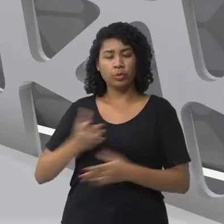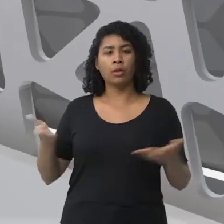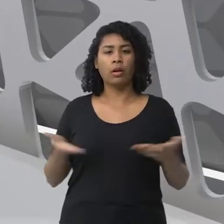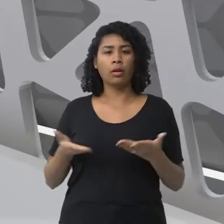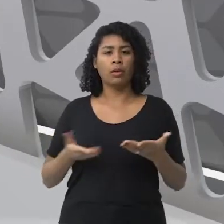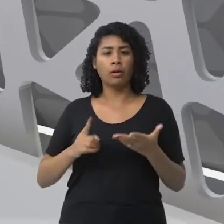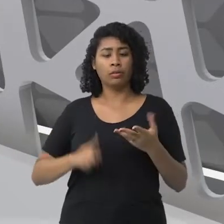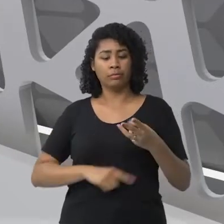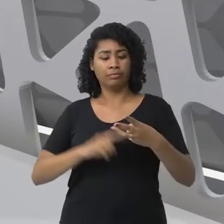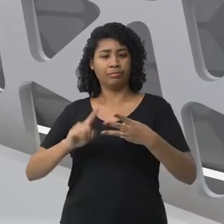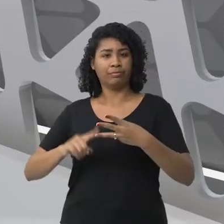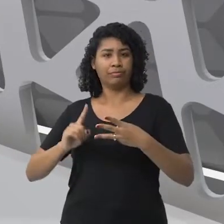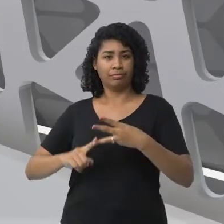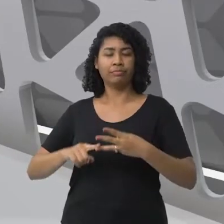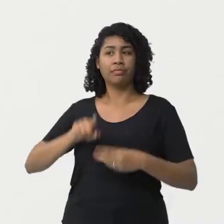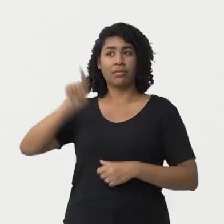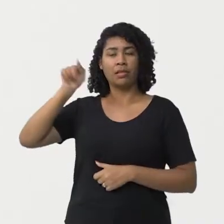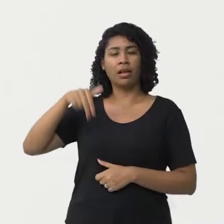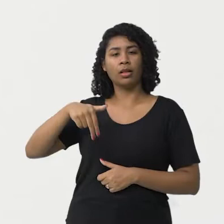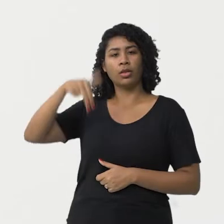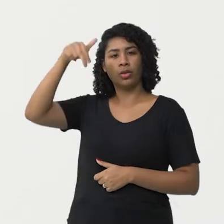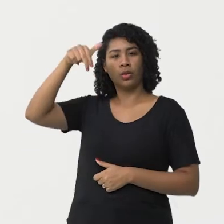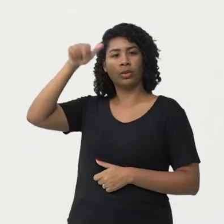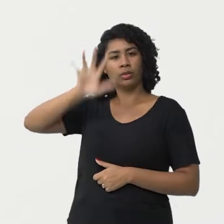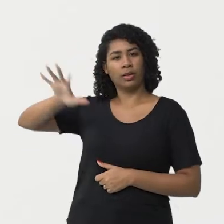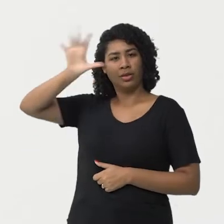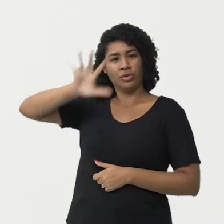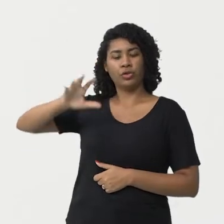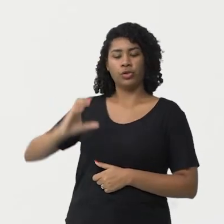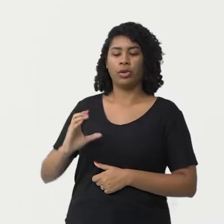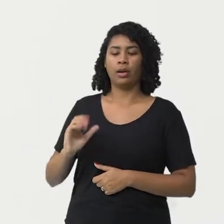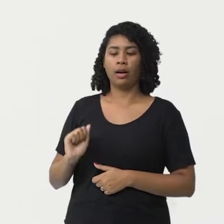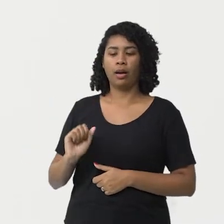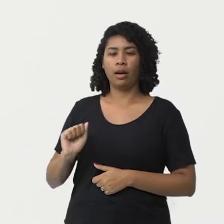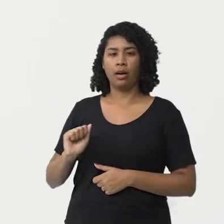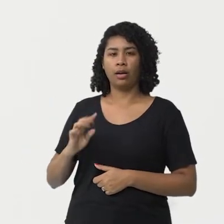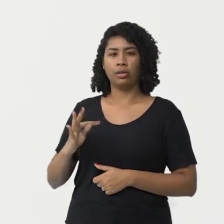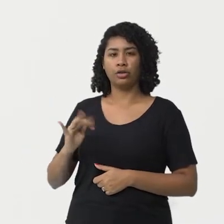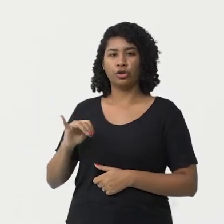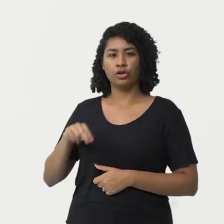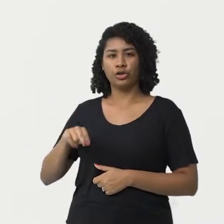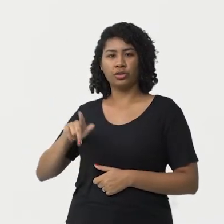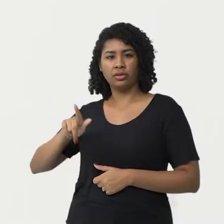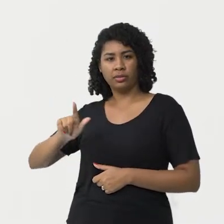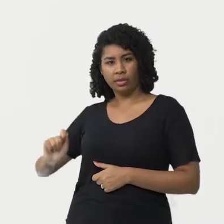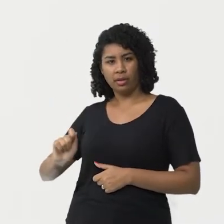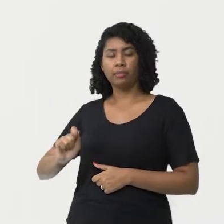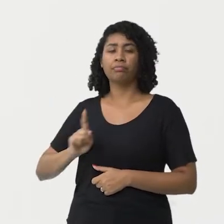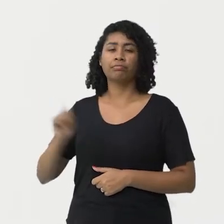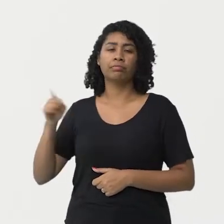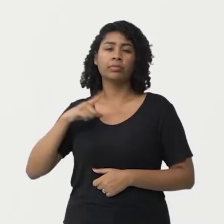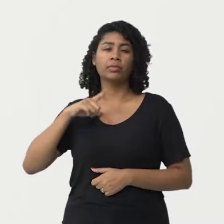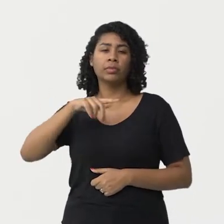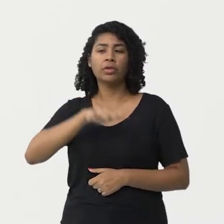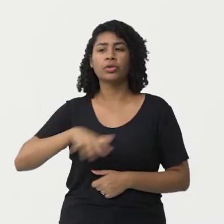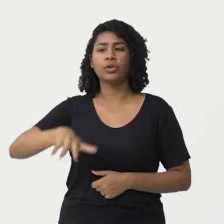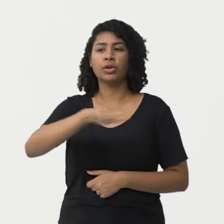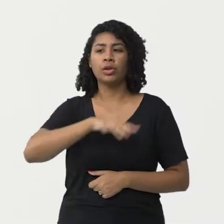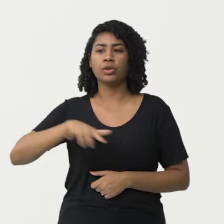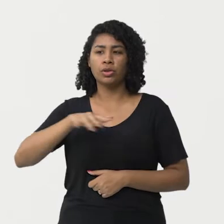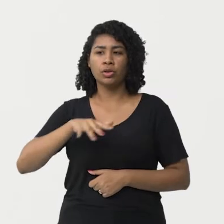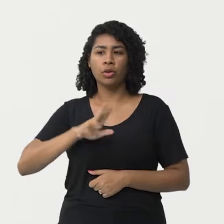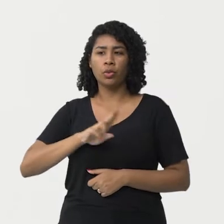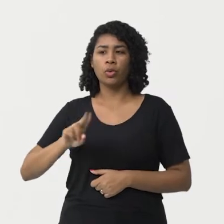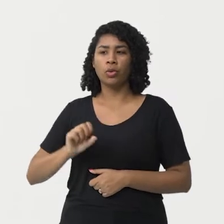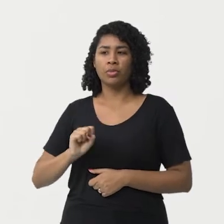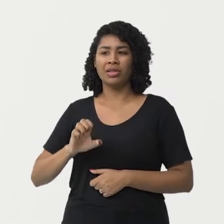região do Nordeste, que tem a caatinga. A caatinga ela vai ocorrer na chamada zona semiárido, aonde